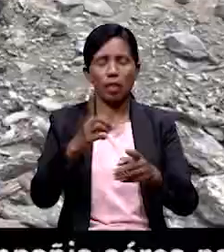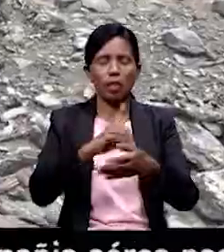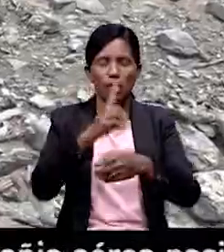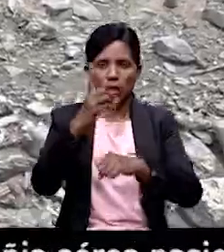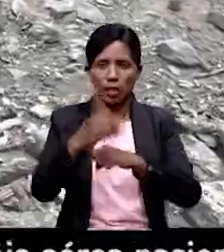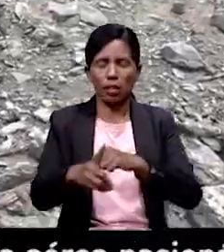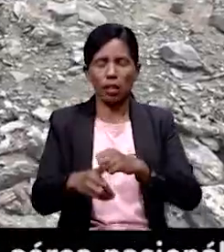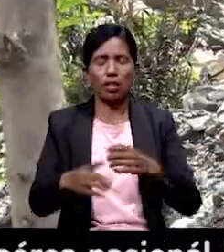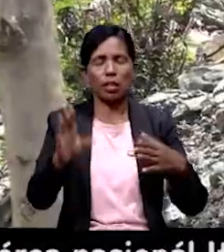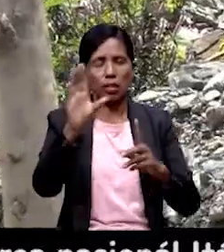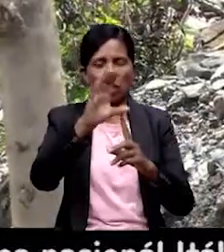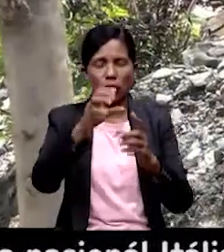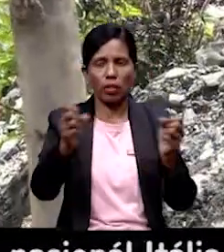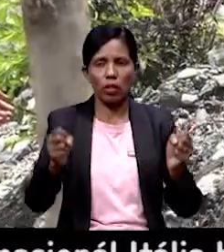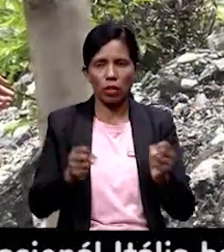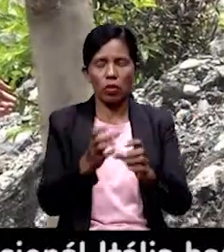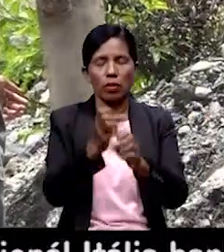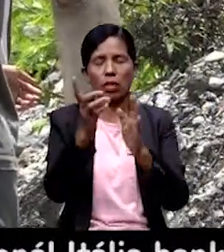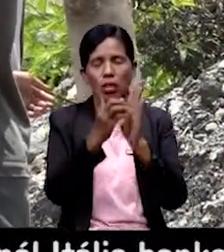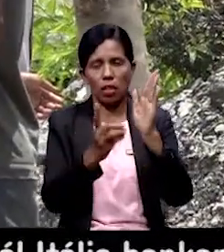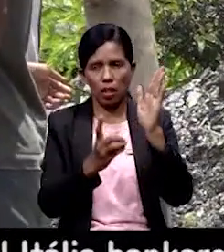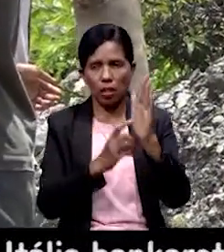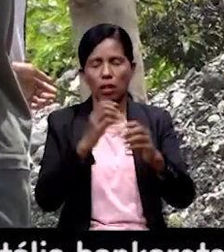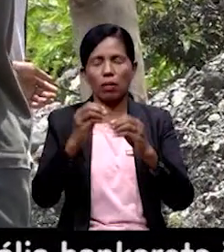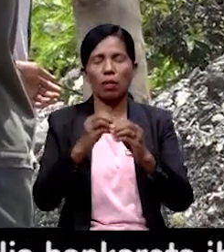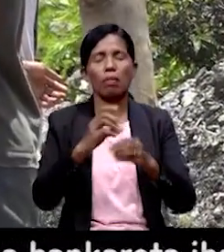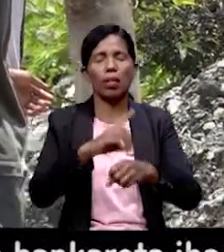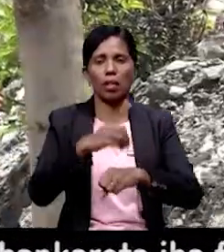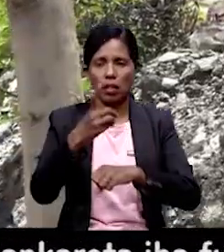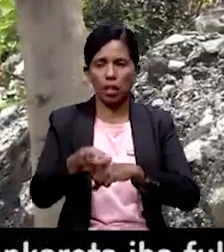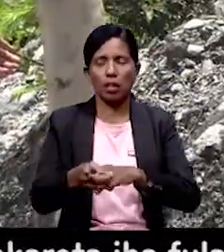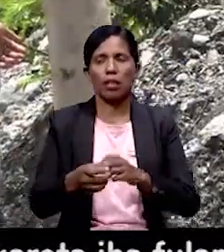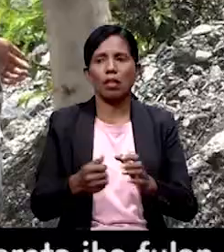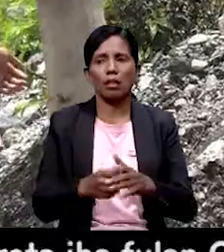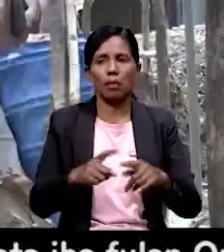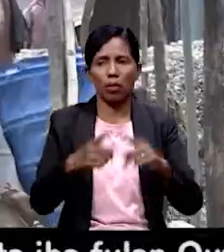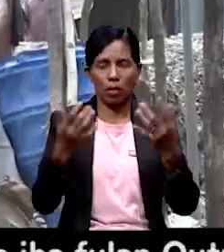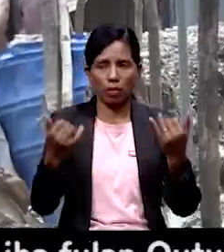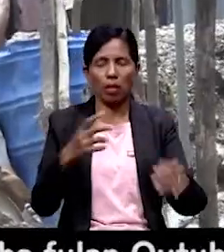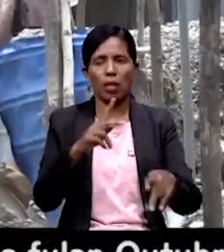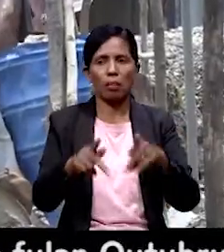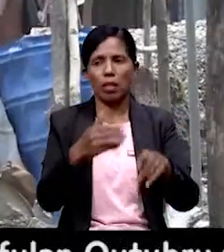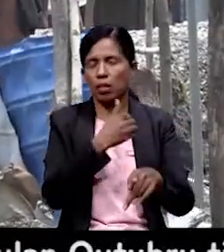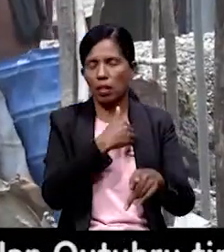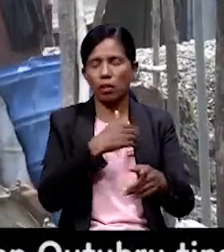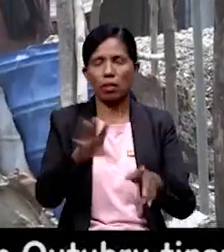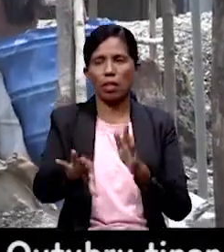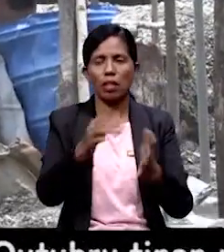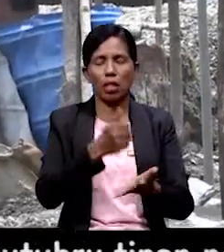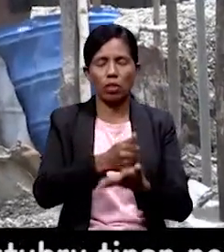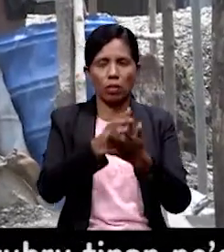autoridade local, halo levantamento de dados, conaba desastre ne be acontece e aldeia ne. Mas beto agora, comunidade Sira, Sira Oketan Azuru, Husi